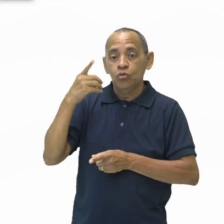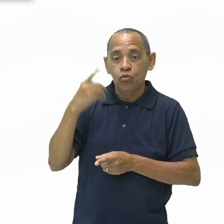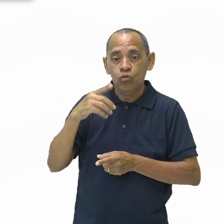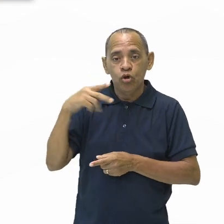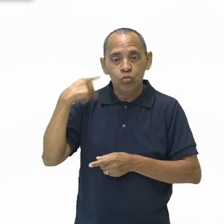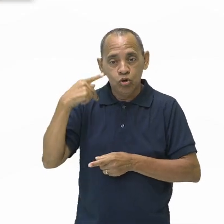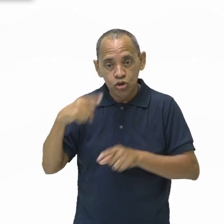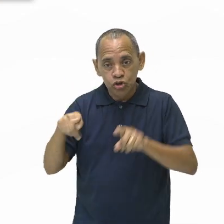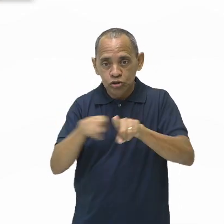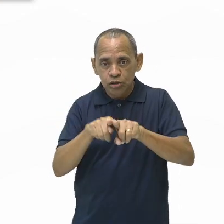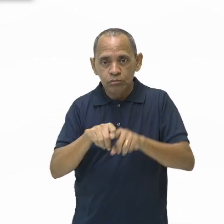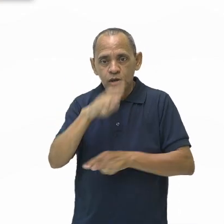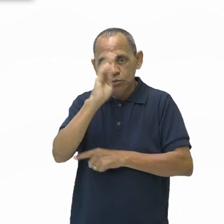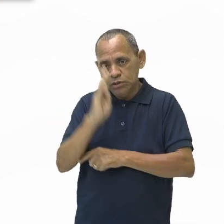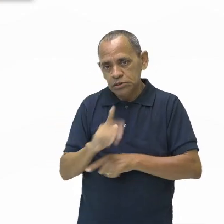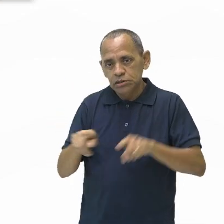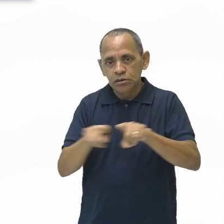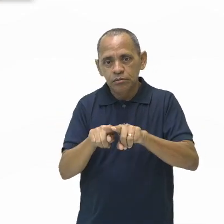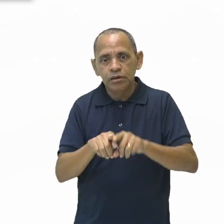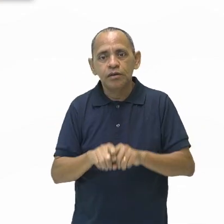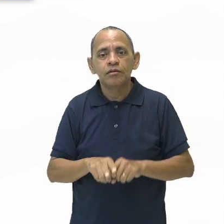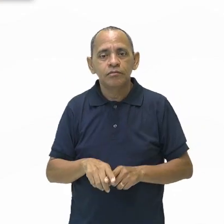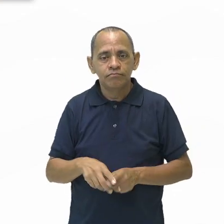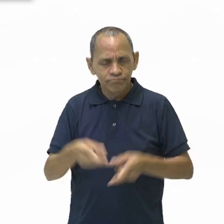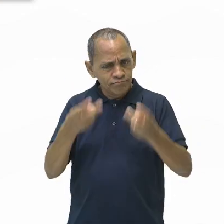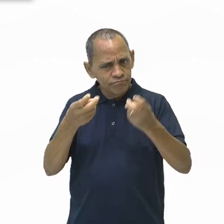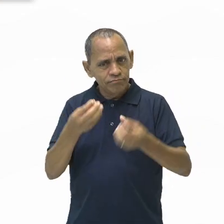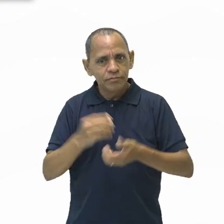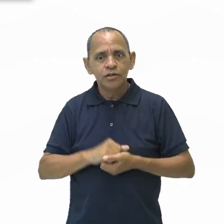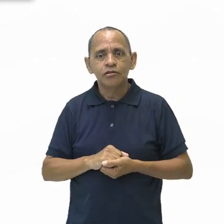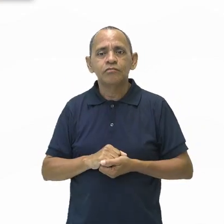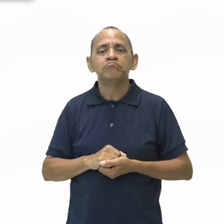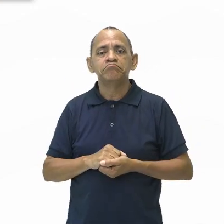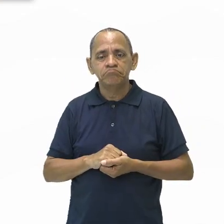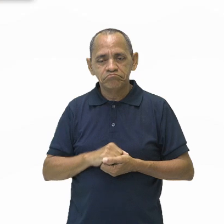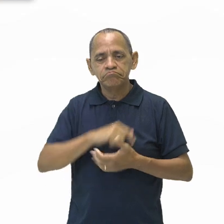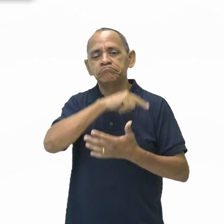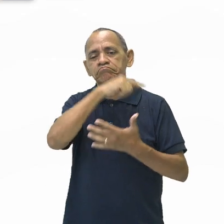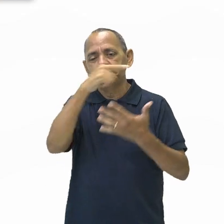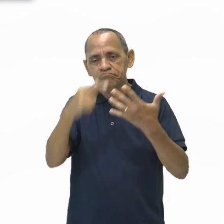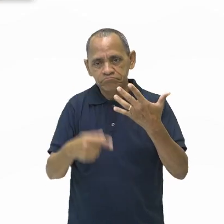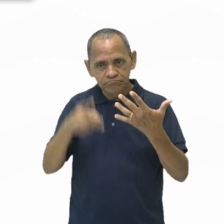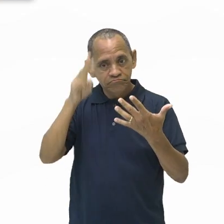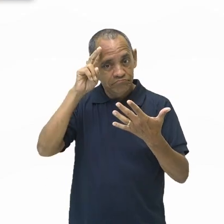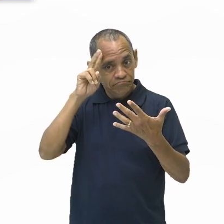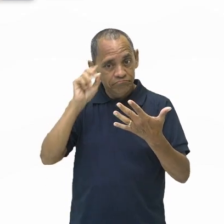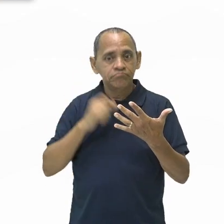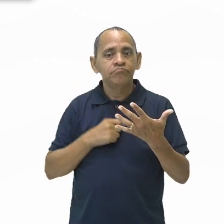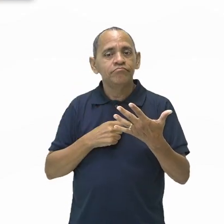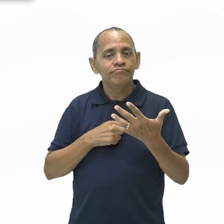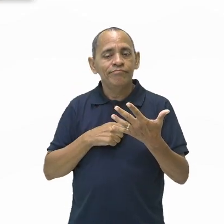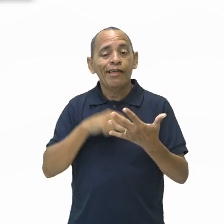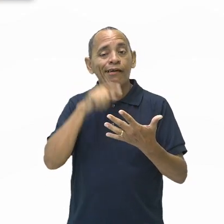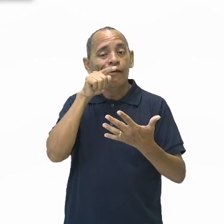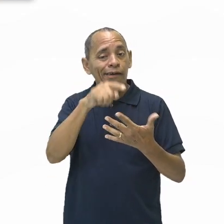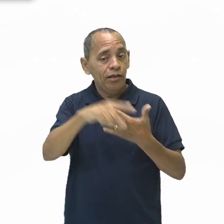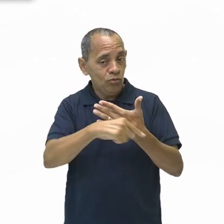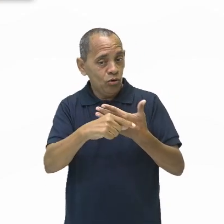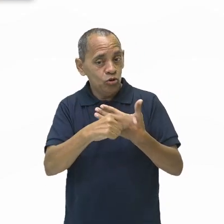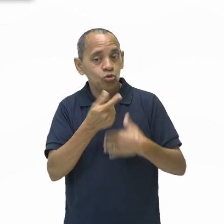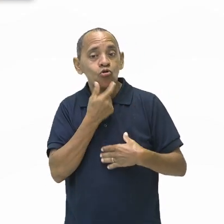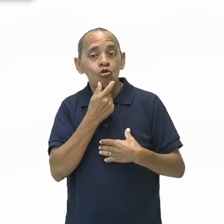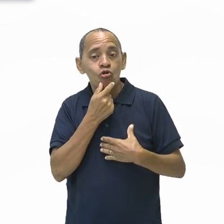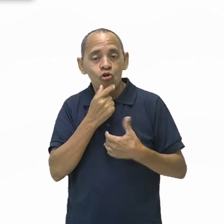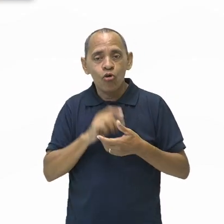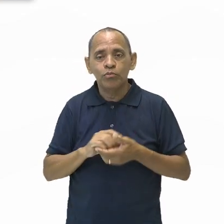brasileiro. Nossa, quanta formação! Lembre-se que ele é homem, e ali a sociedade ele permite